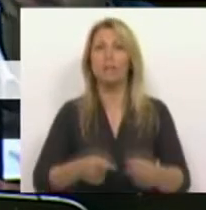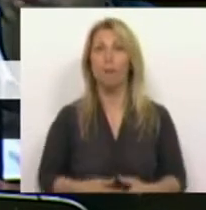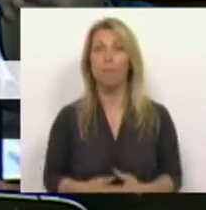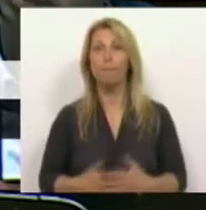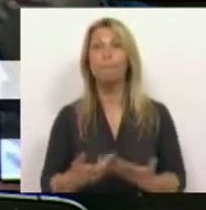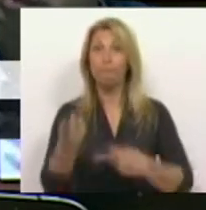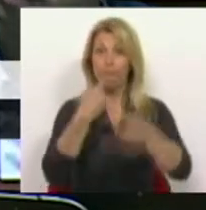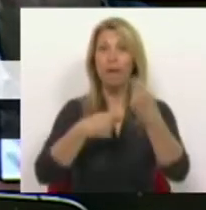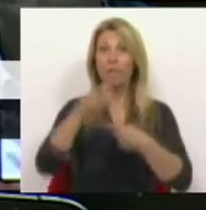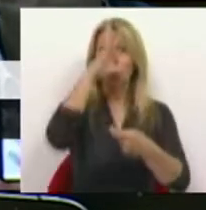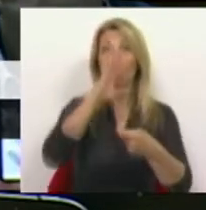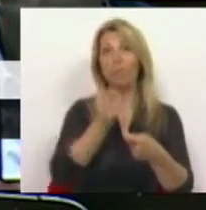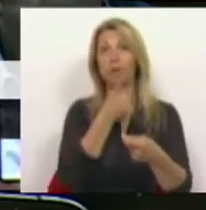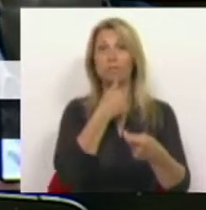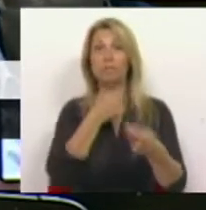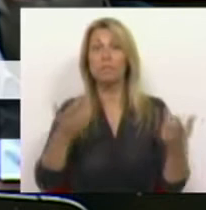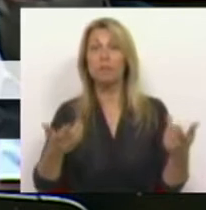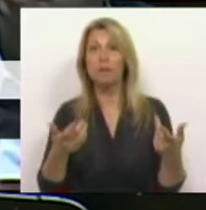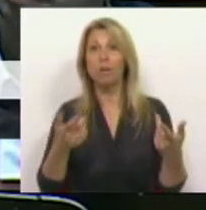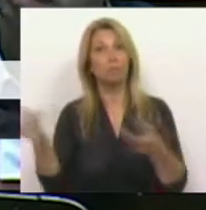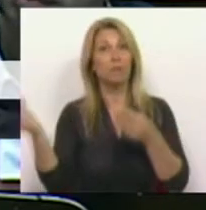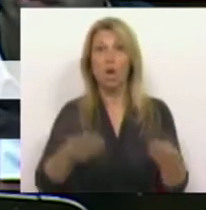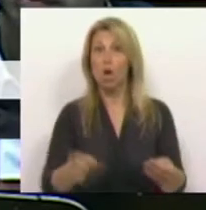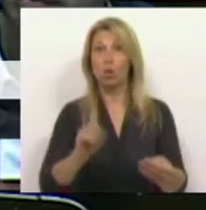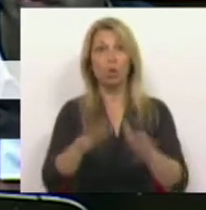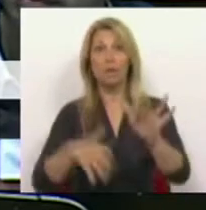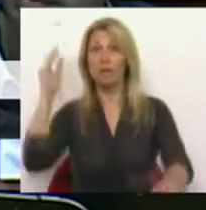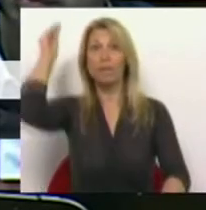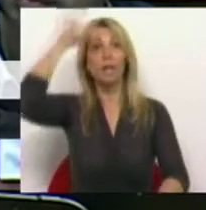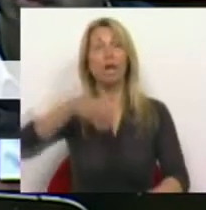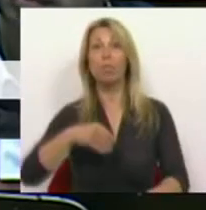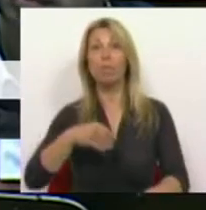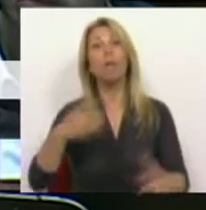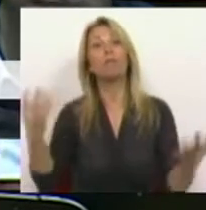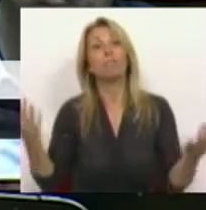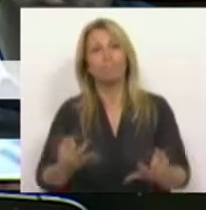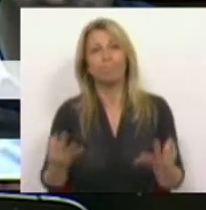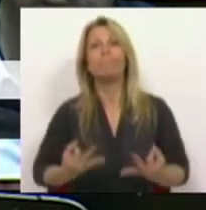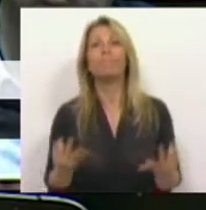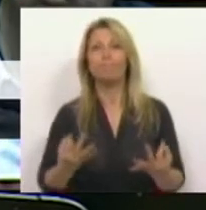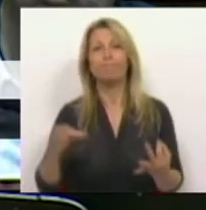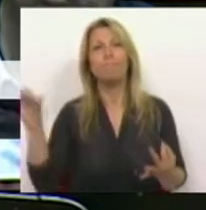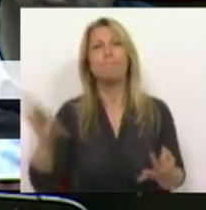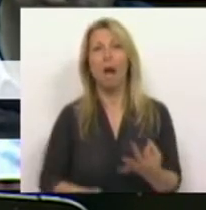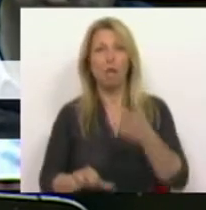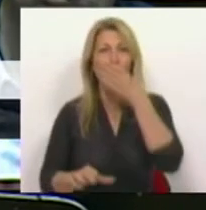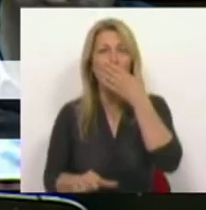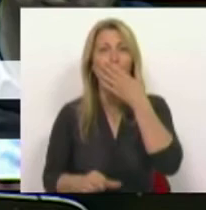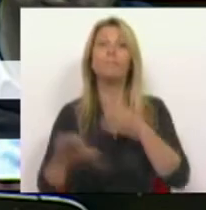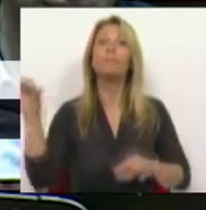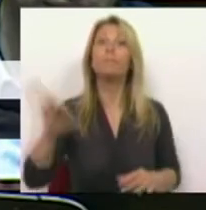A venda que o Governo tomou e que não trouxe à Assembleia da República é objetivamente má para o